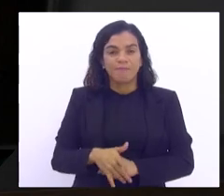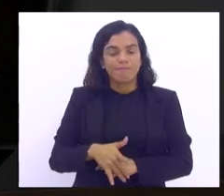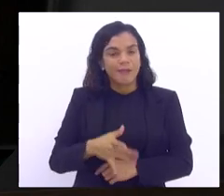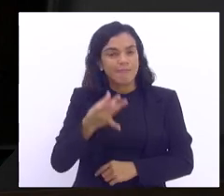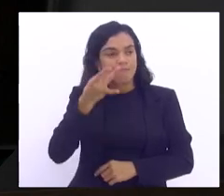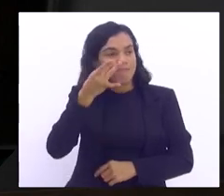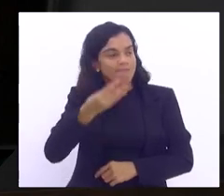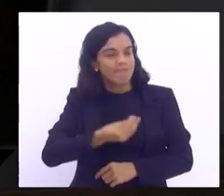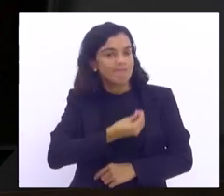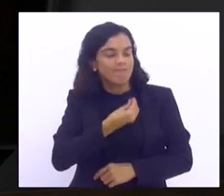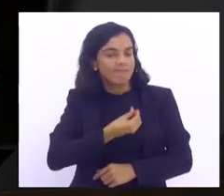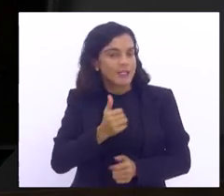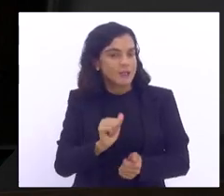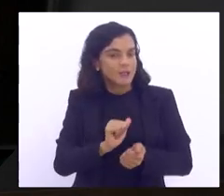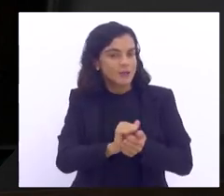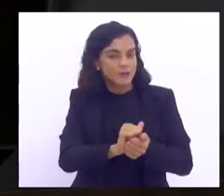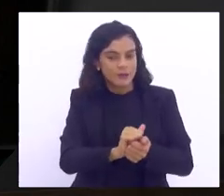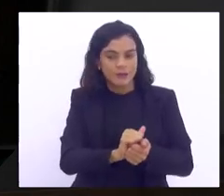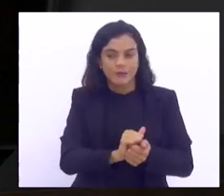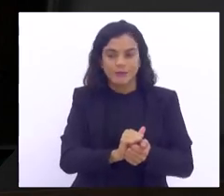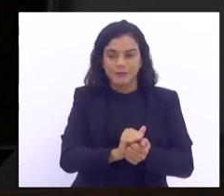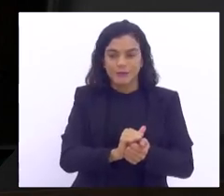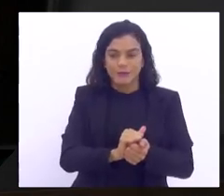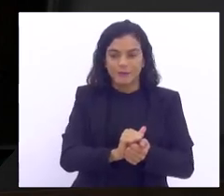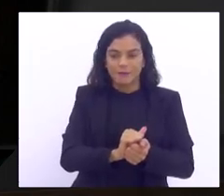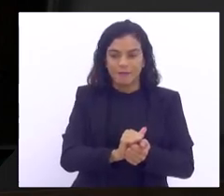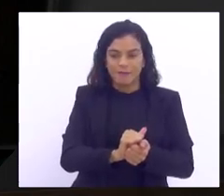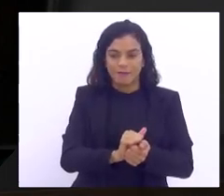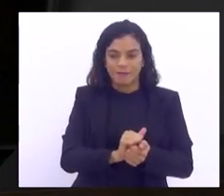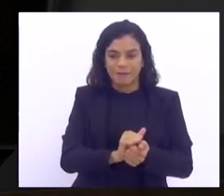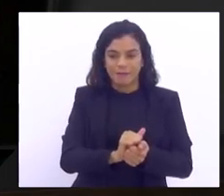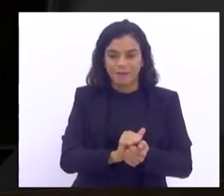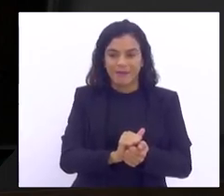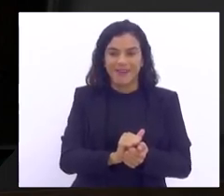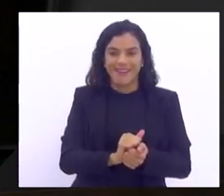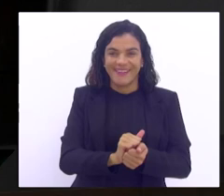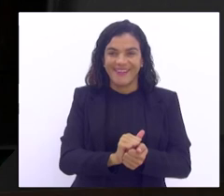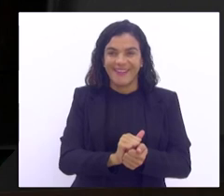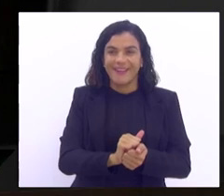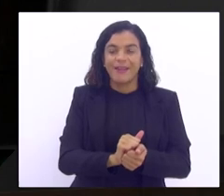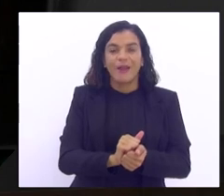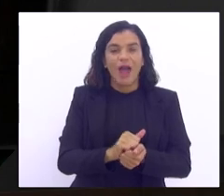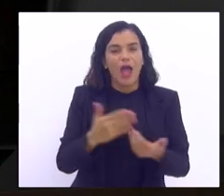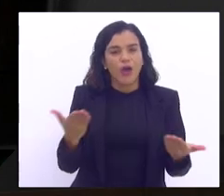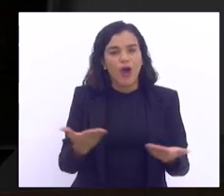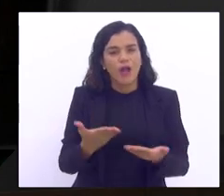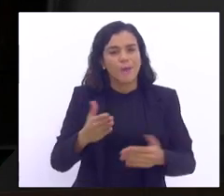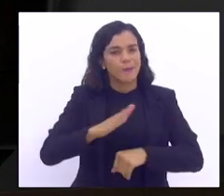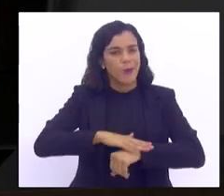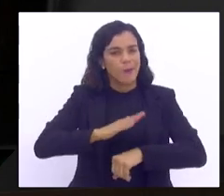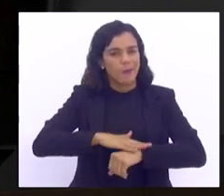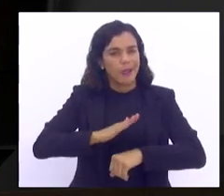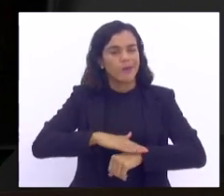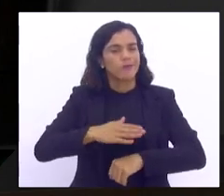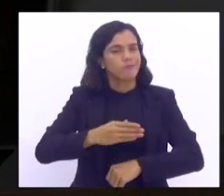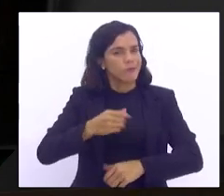momento juntos. Nós estamos vivendo um tempo de luta, um tempo de